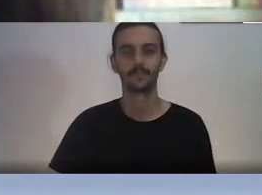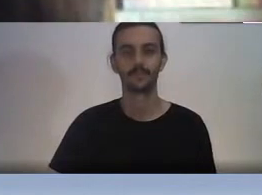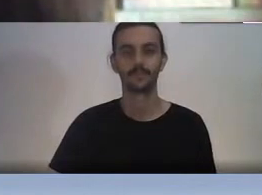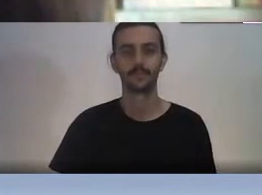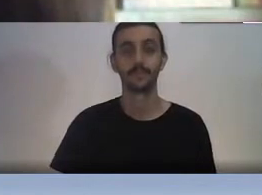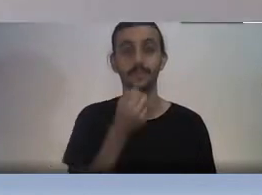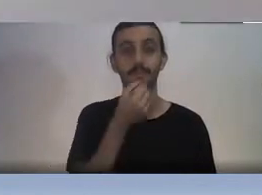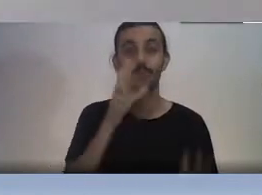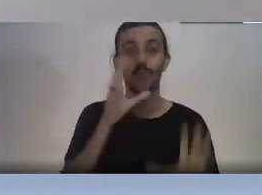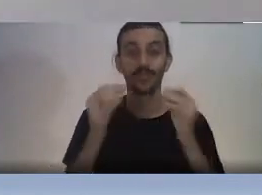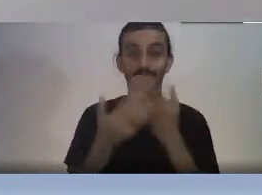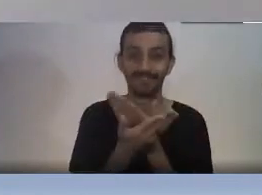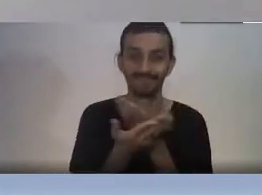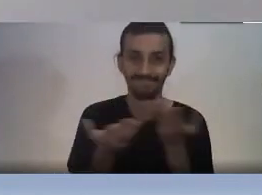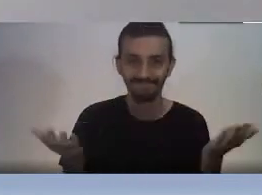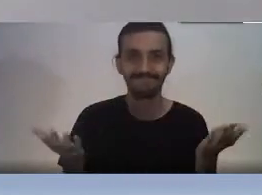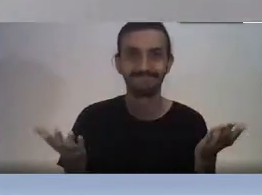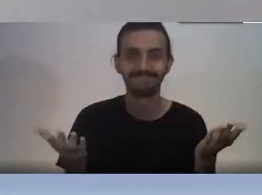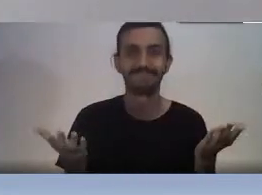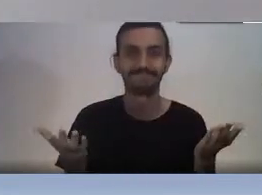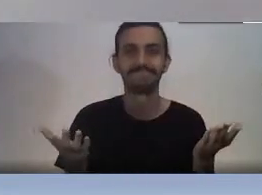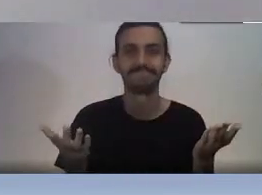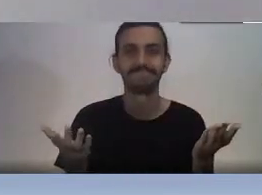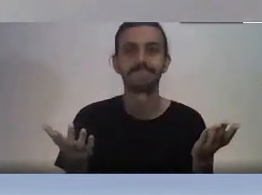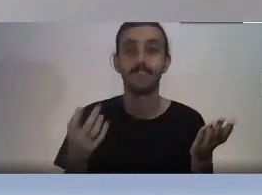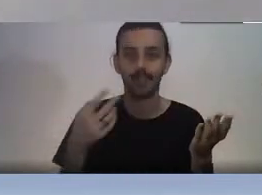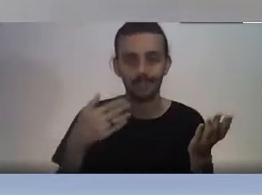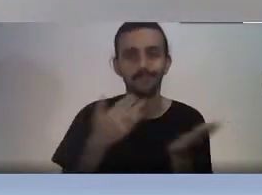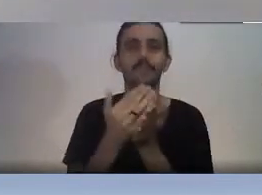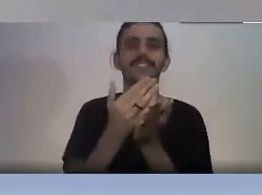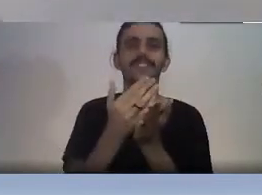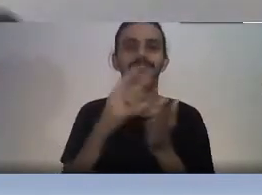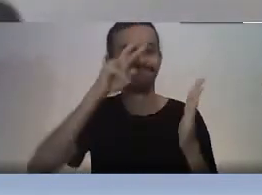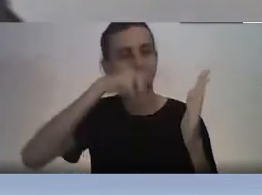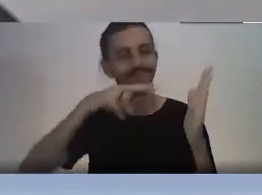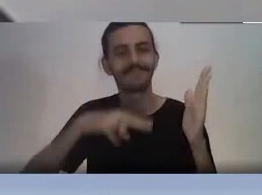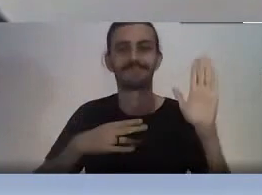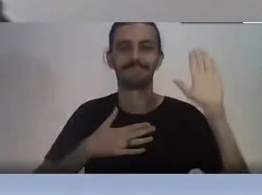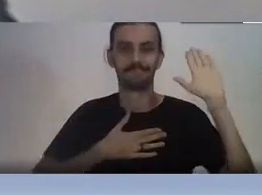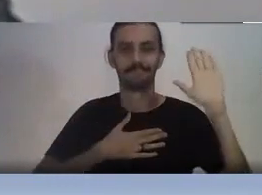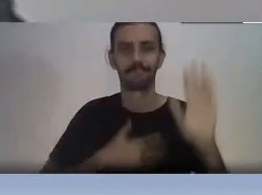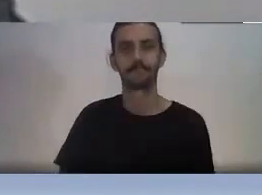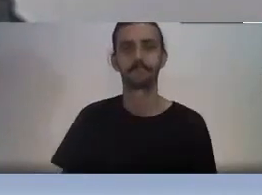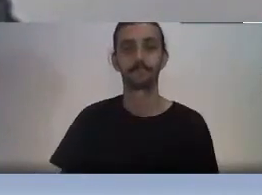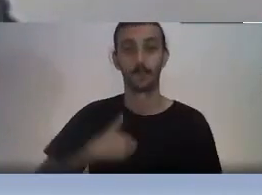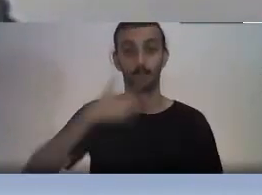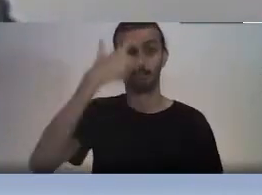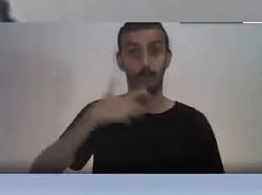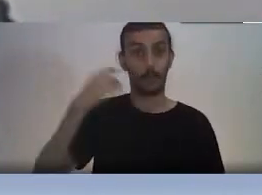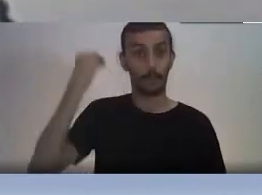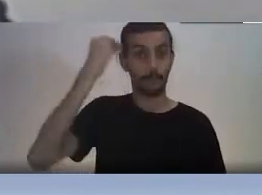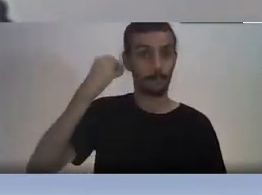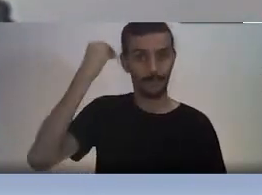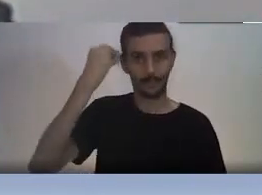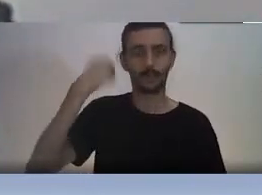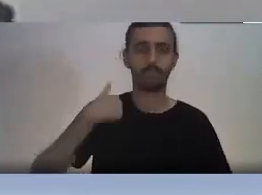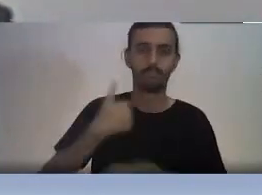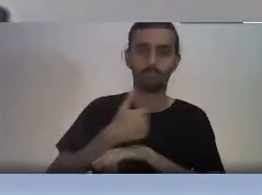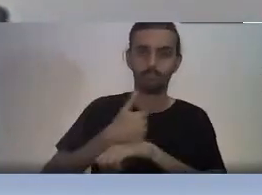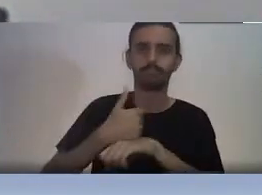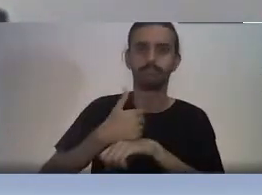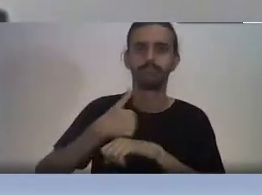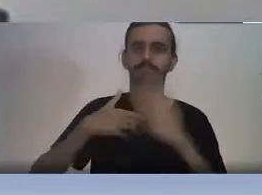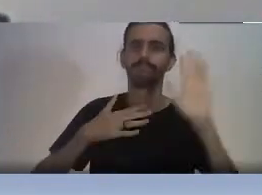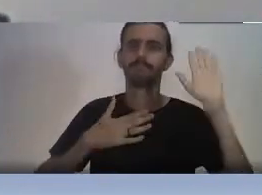Boa noite a todos. Então vamos ao juramento. Como psicóloga, eu me comprometo a colocar